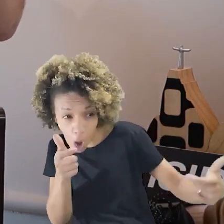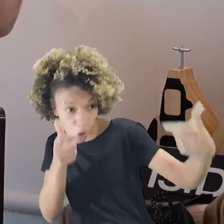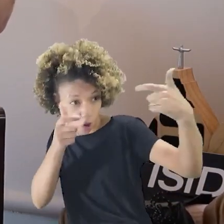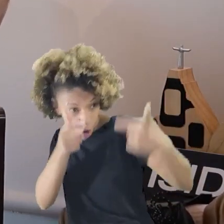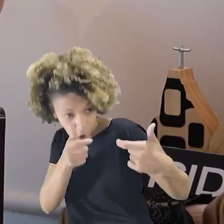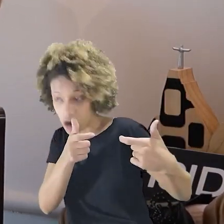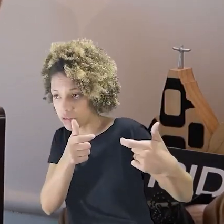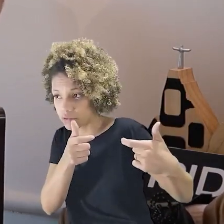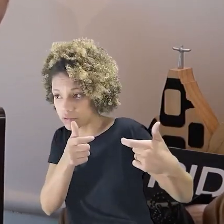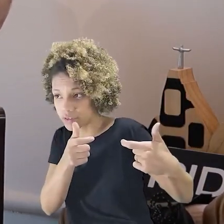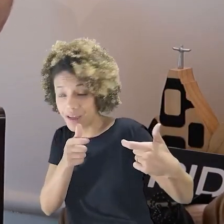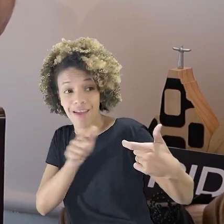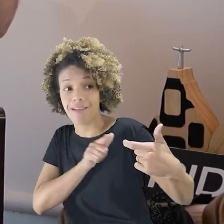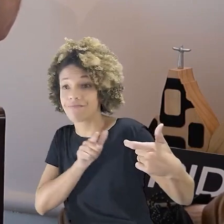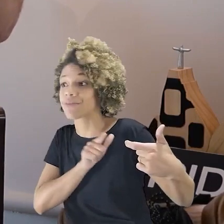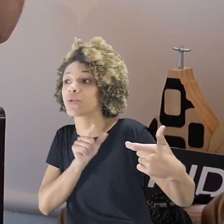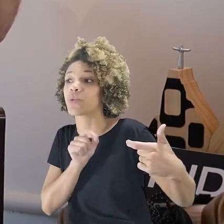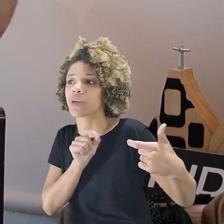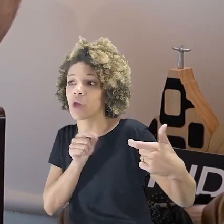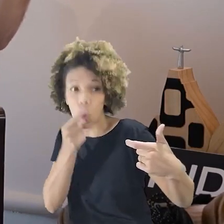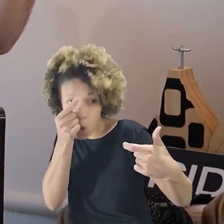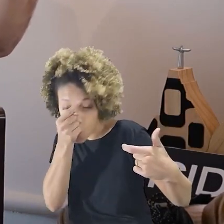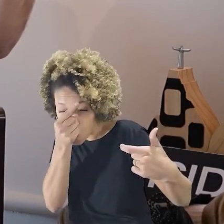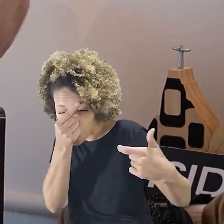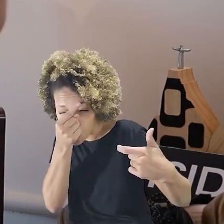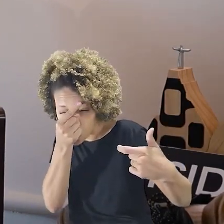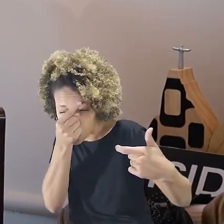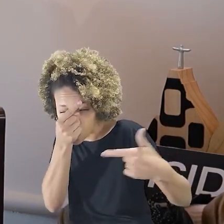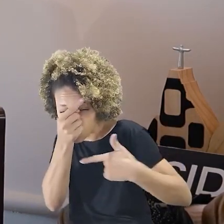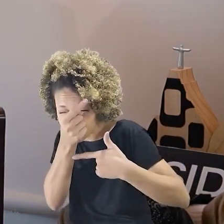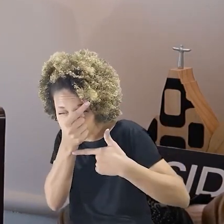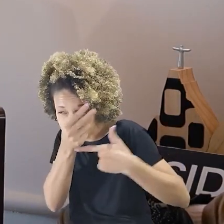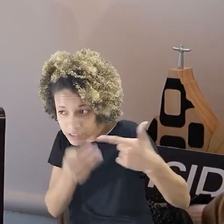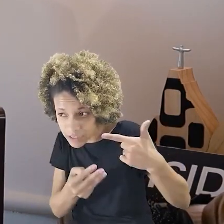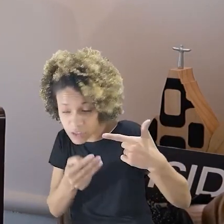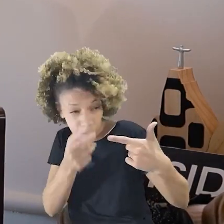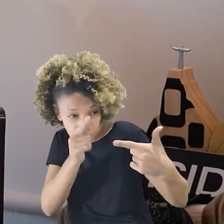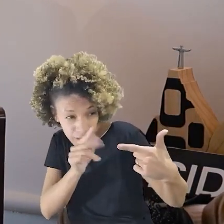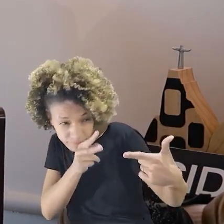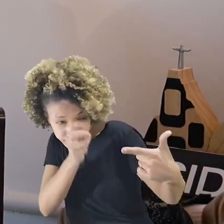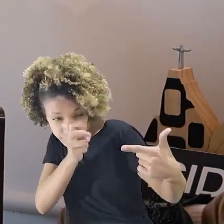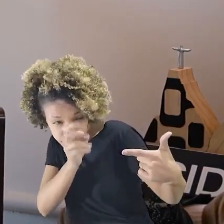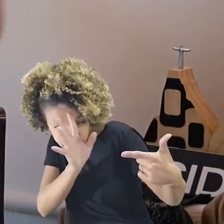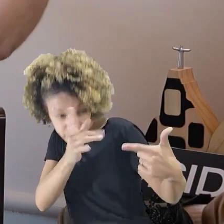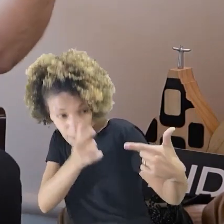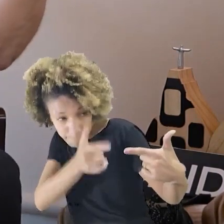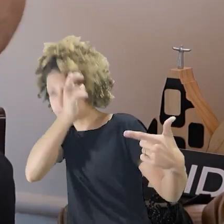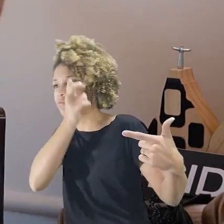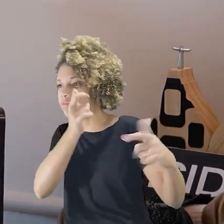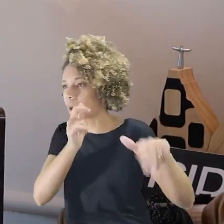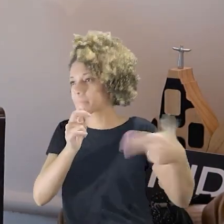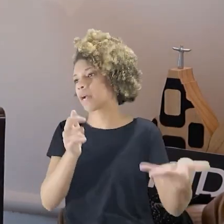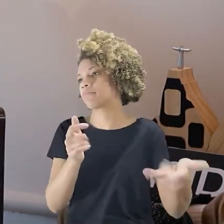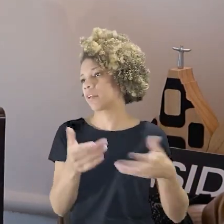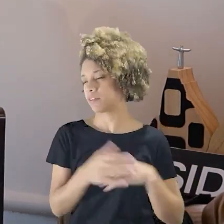fuzil, ele tem um terço de segundo para identificar, decidir e agir. E pá, mata.